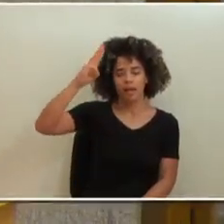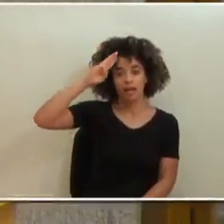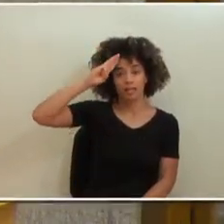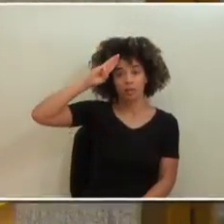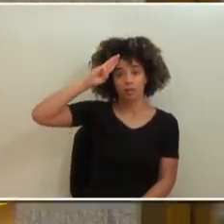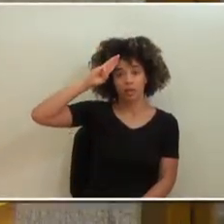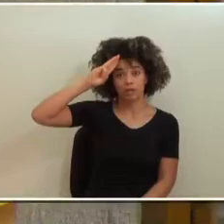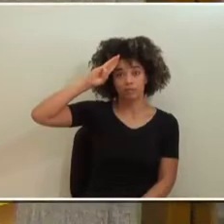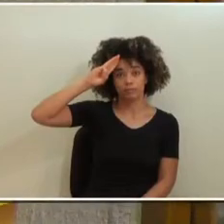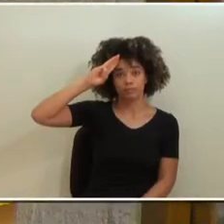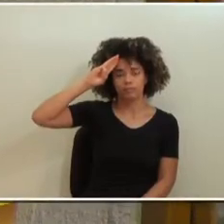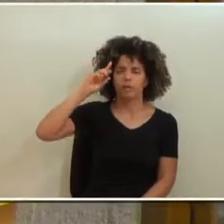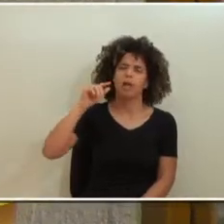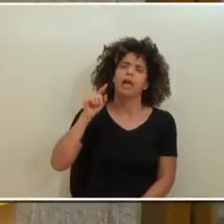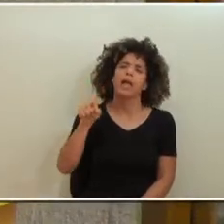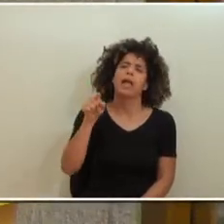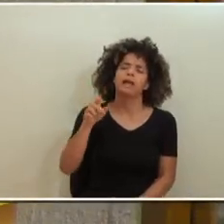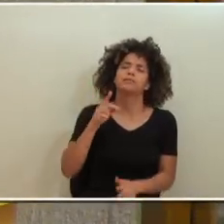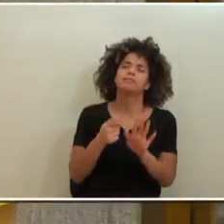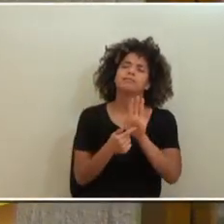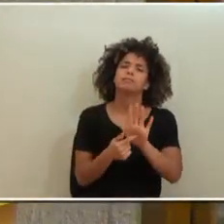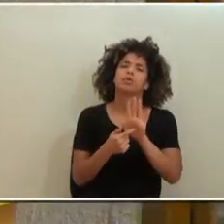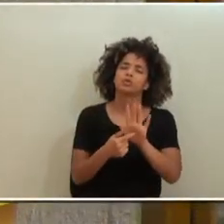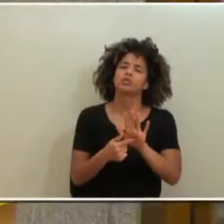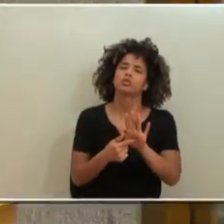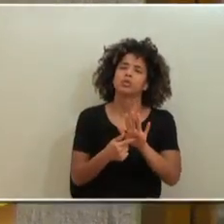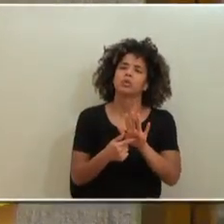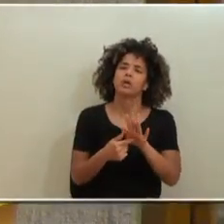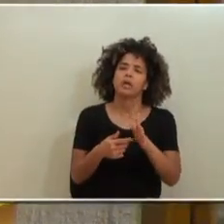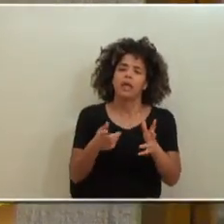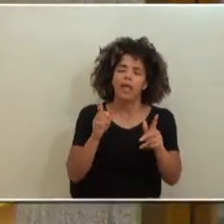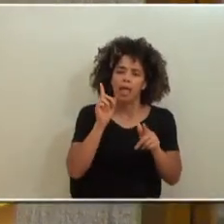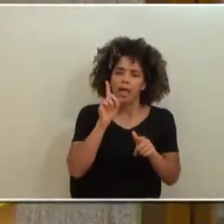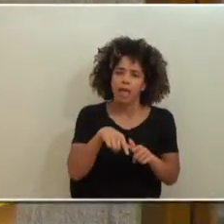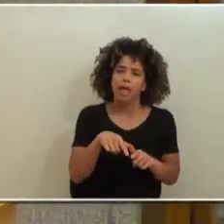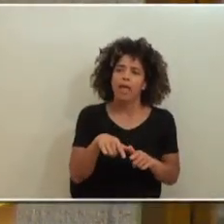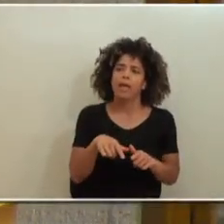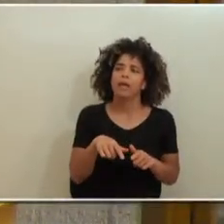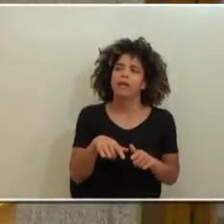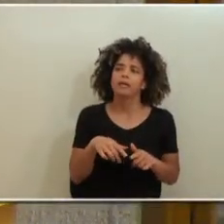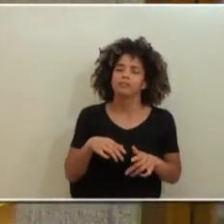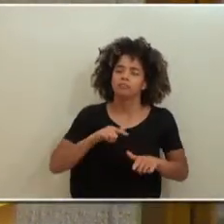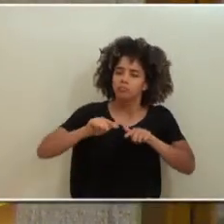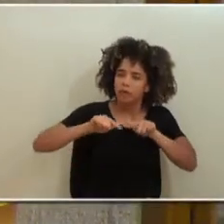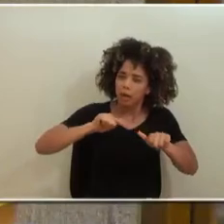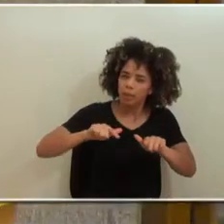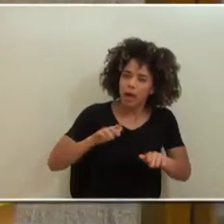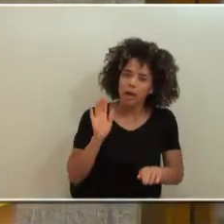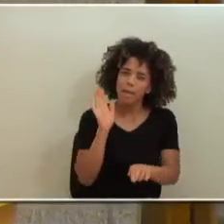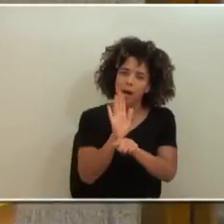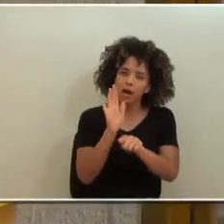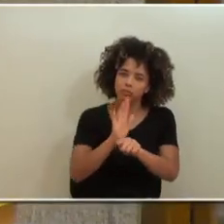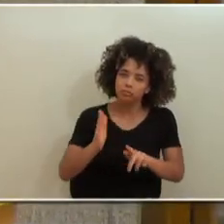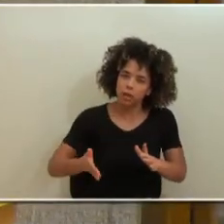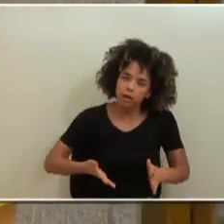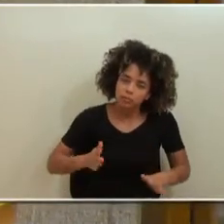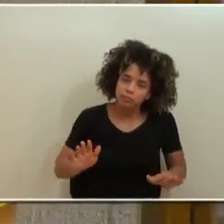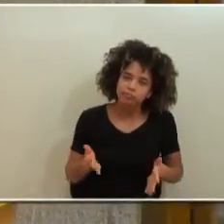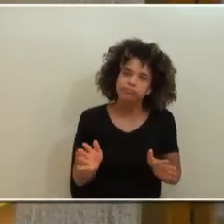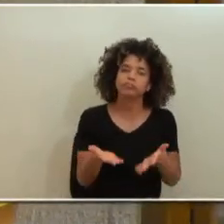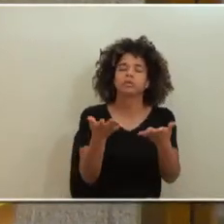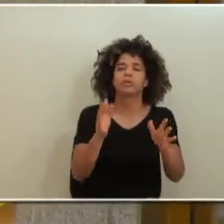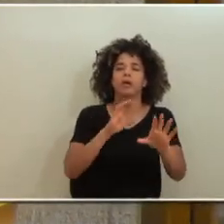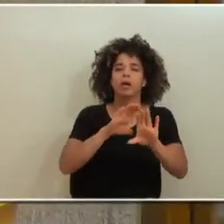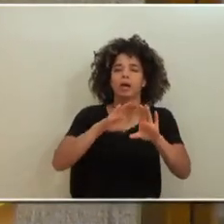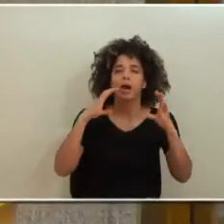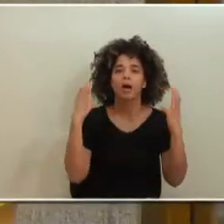notável com o serviço à comunidade, ao ingressar no movimento escoteiro. Sua paixão pelo desenvolvimento pessoal e